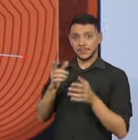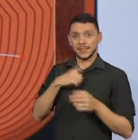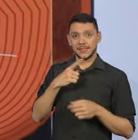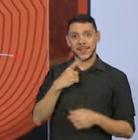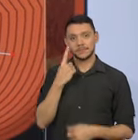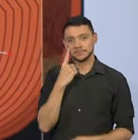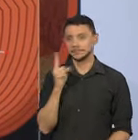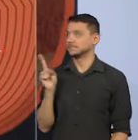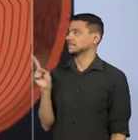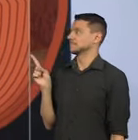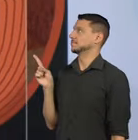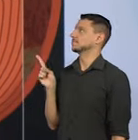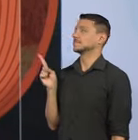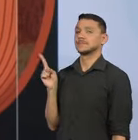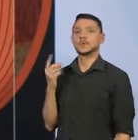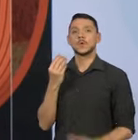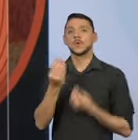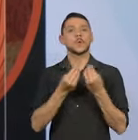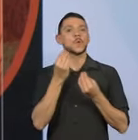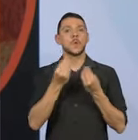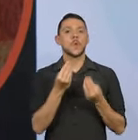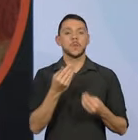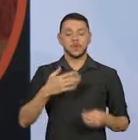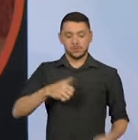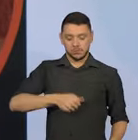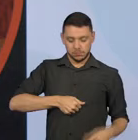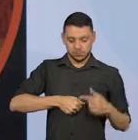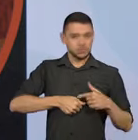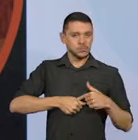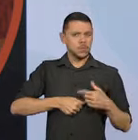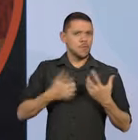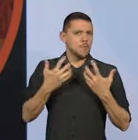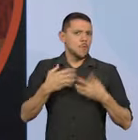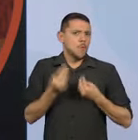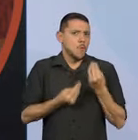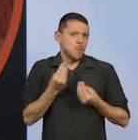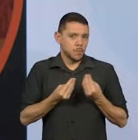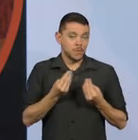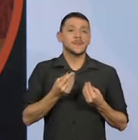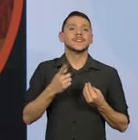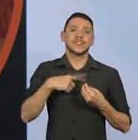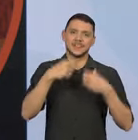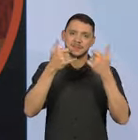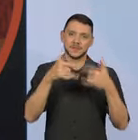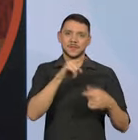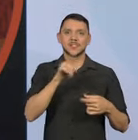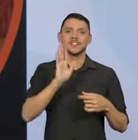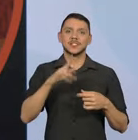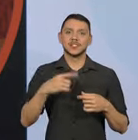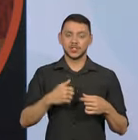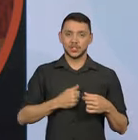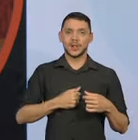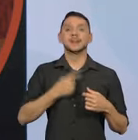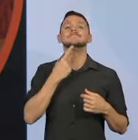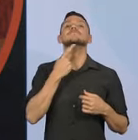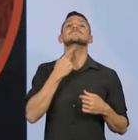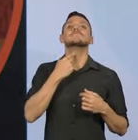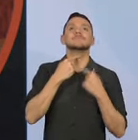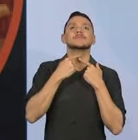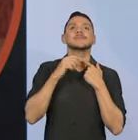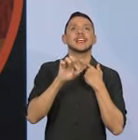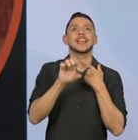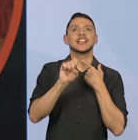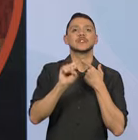funcionamento dele, que eu vou pôr no aplicativo, tá bom? O órgão que eu tinha falado para vocês é esse, ó. Esôfago ao final da garganta, liga no